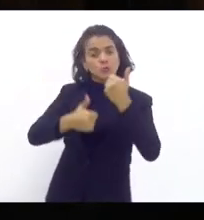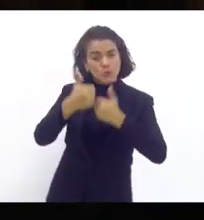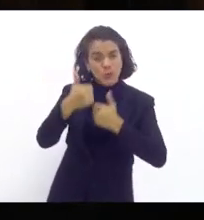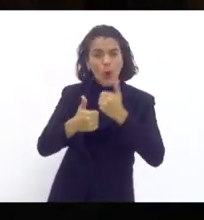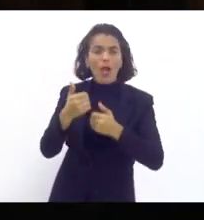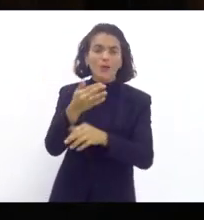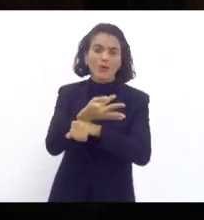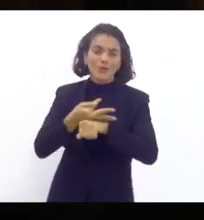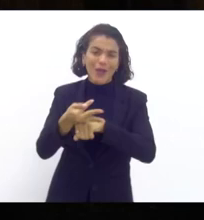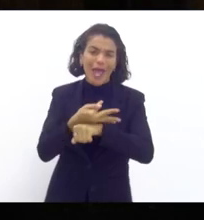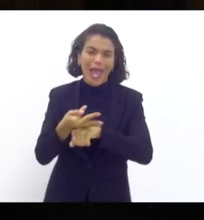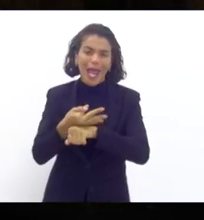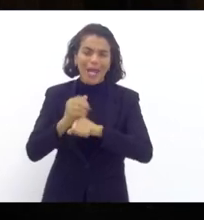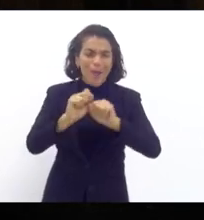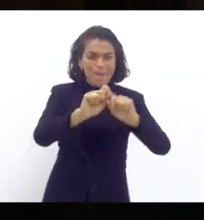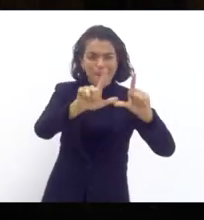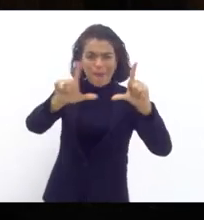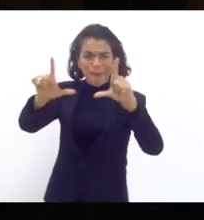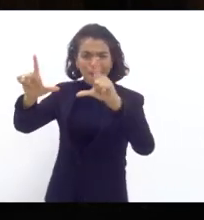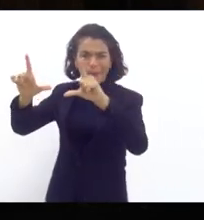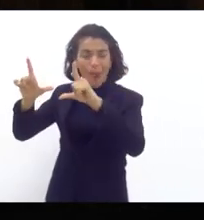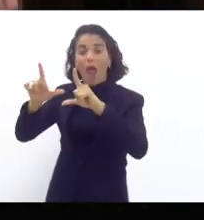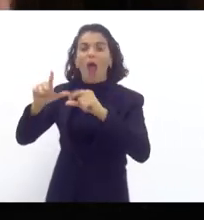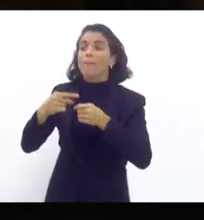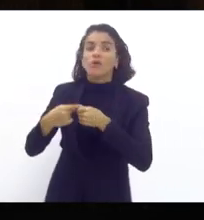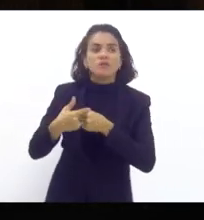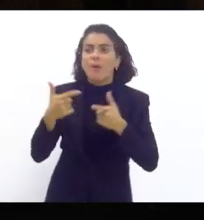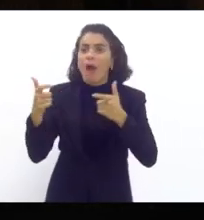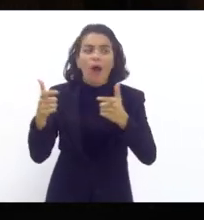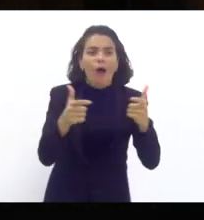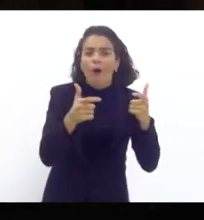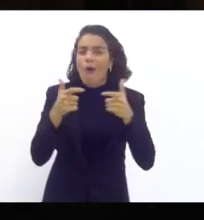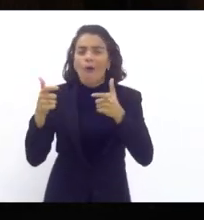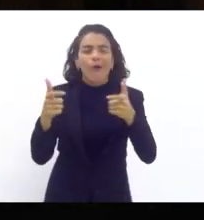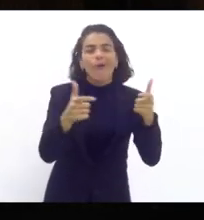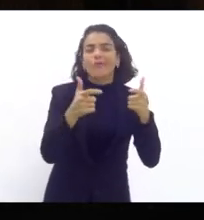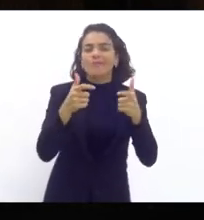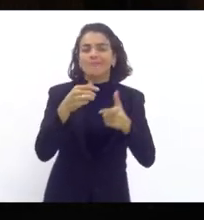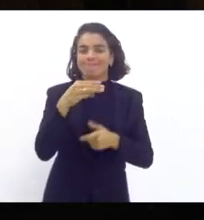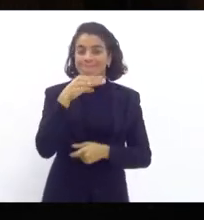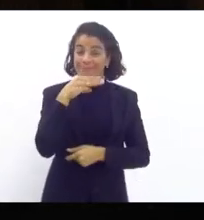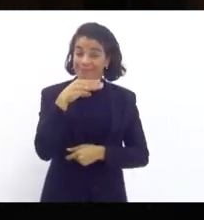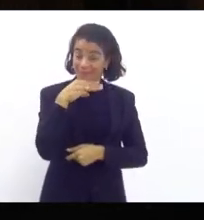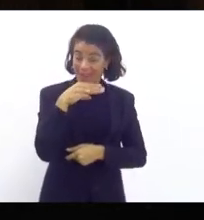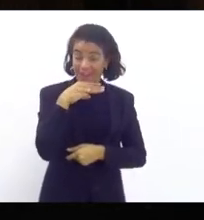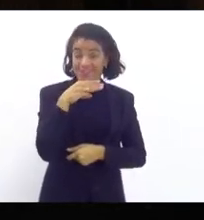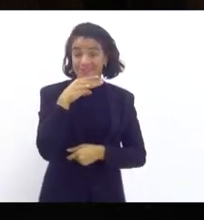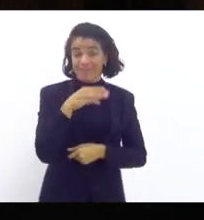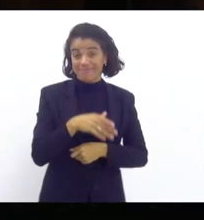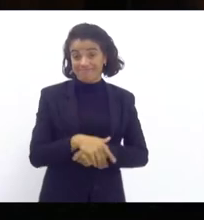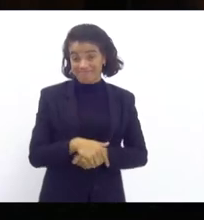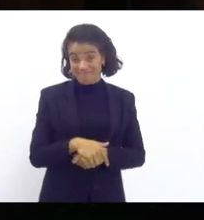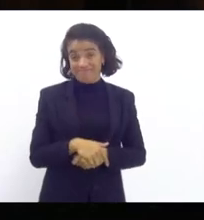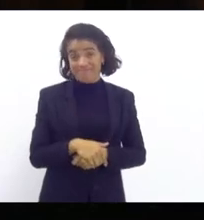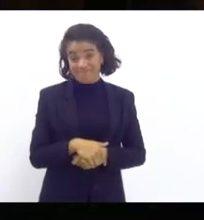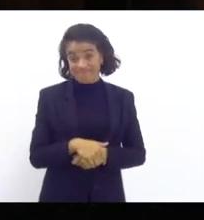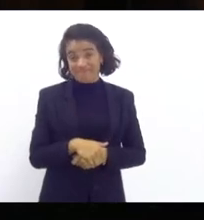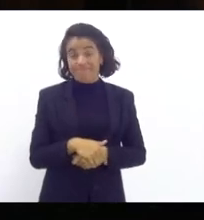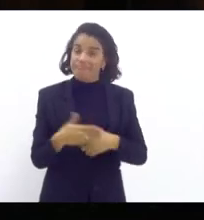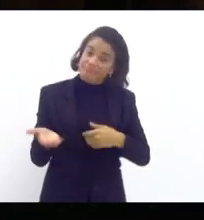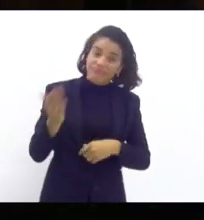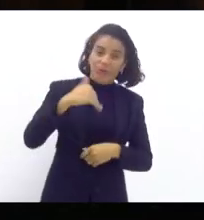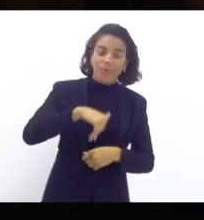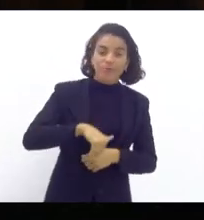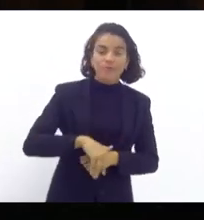de férias, sai em todos os jornais do mundo que o jogador está de férias na cidade de Mangaratiba. Vamos